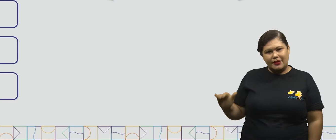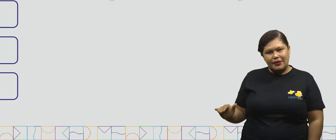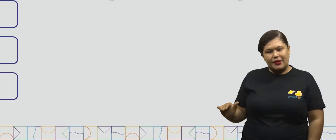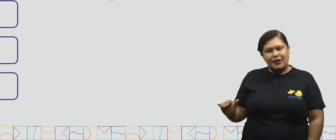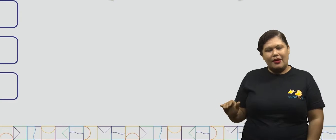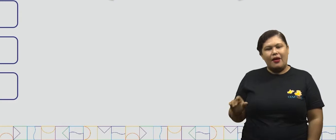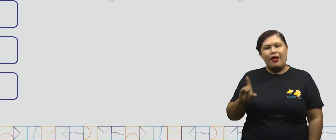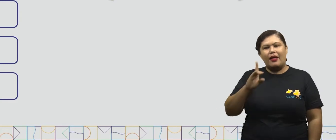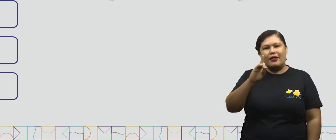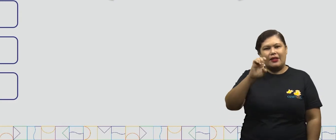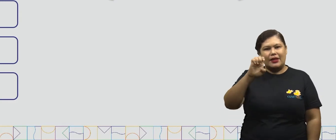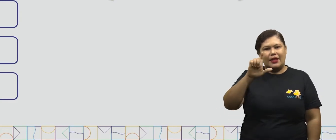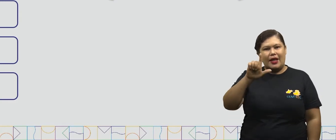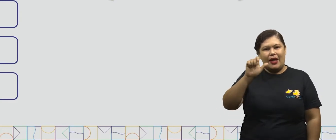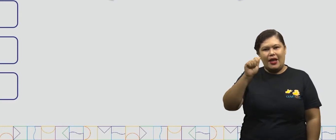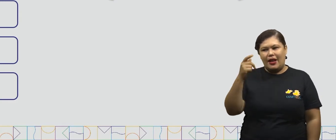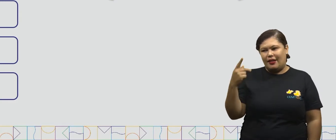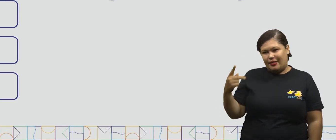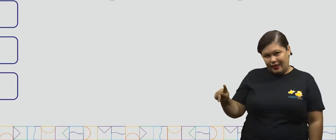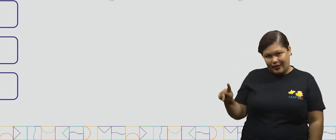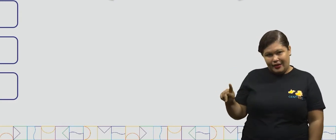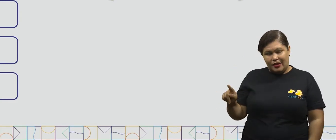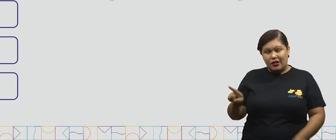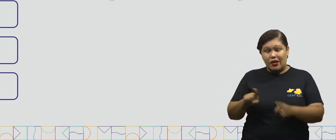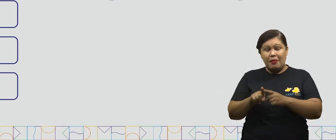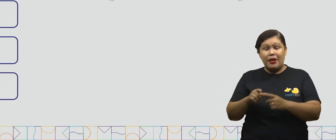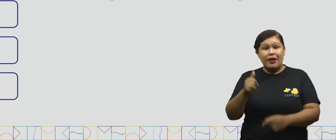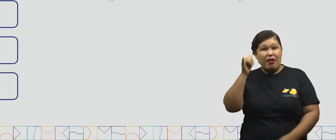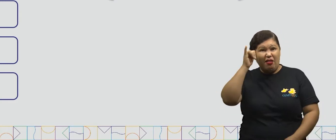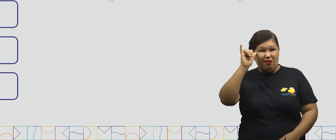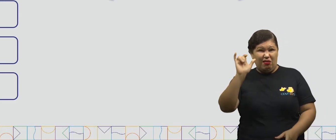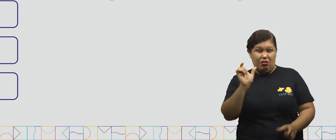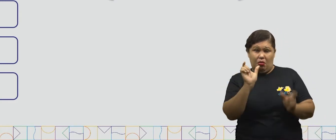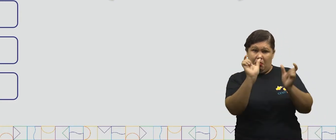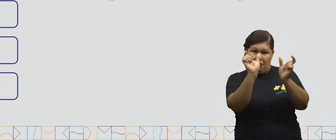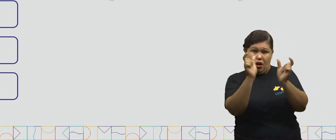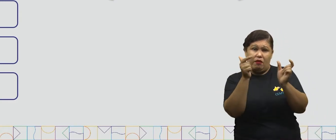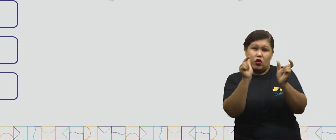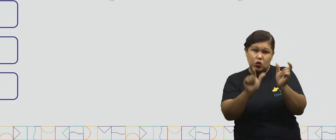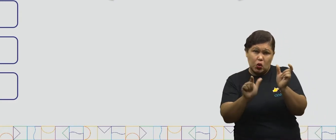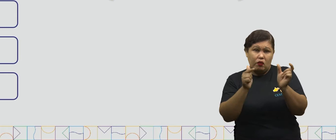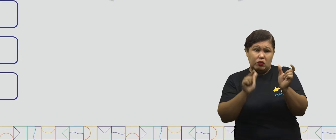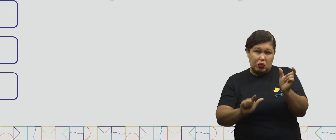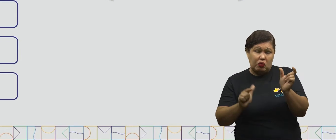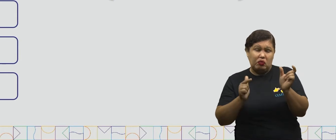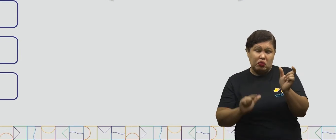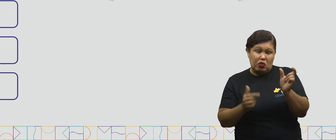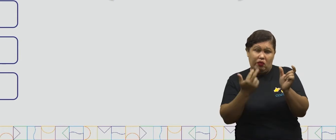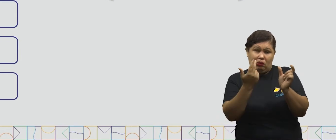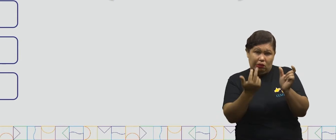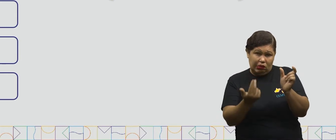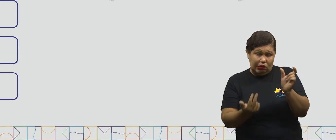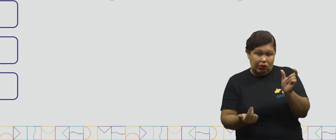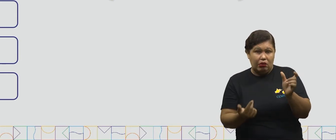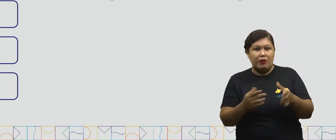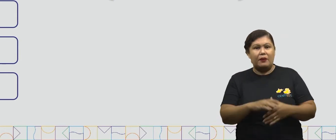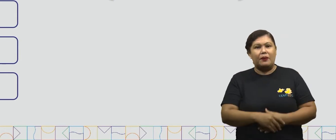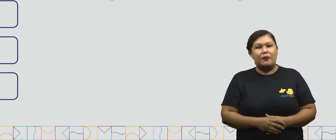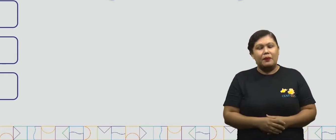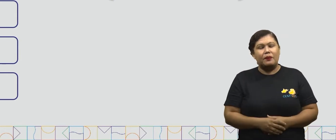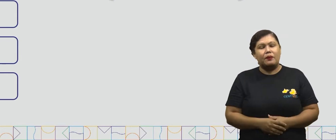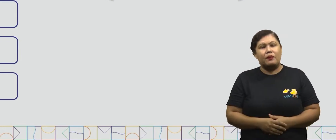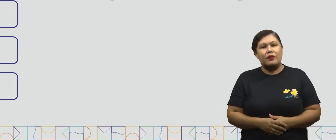e dela, ajudaram a não repetir o nome de Luana, que é a personagem principal da história,